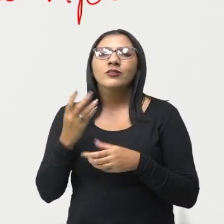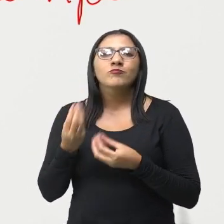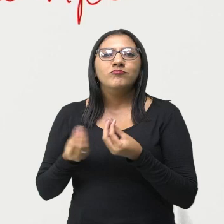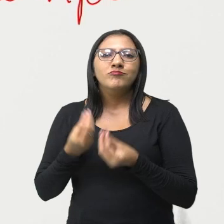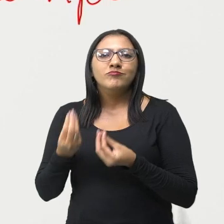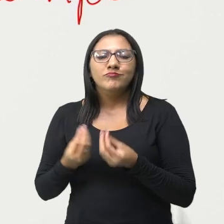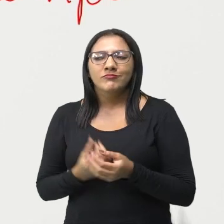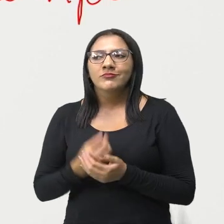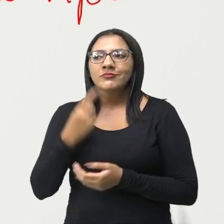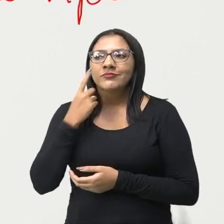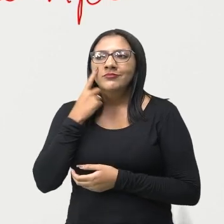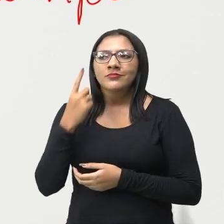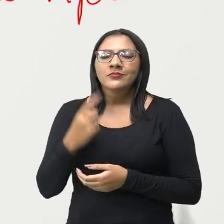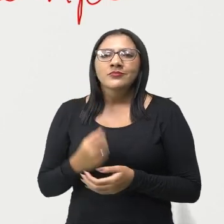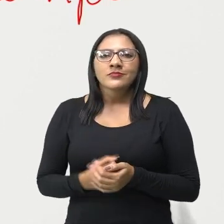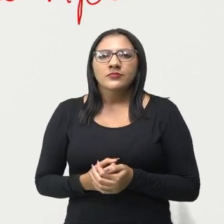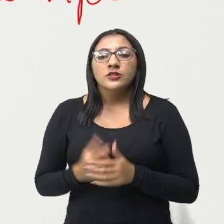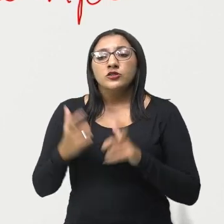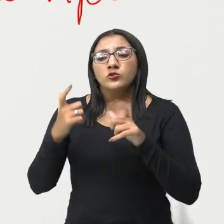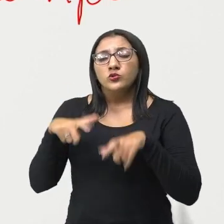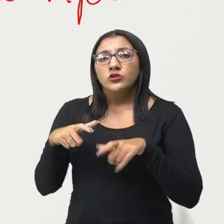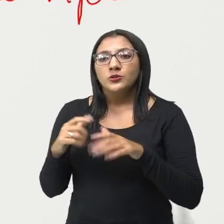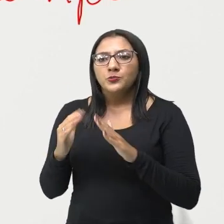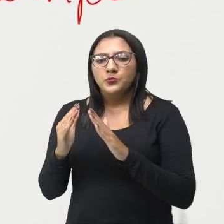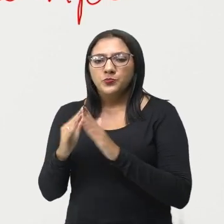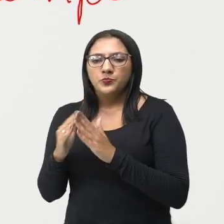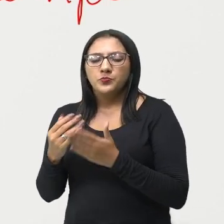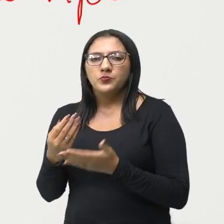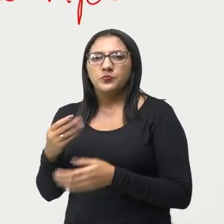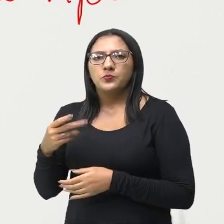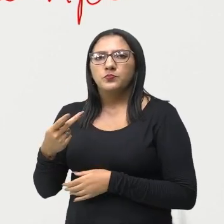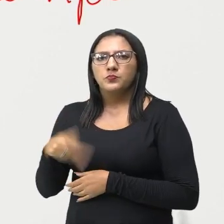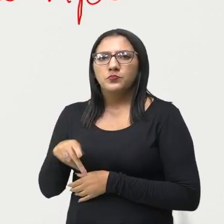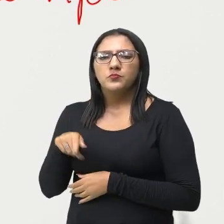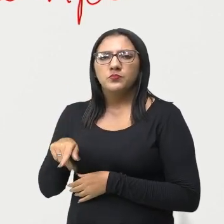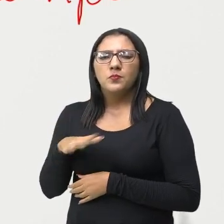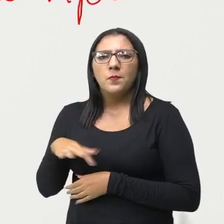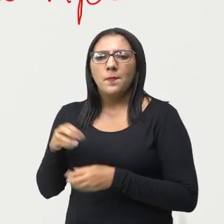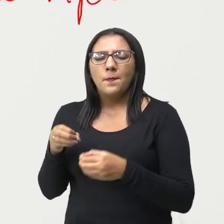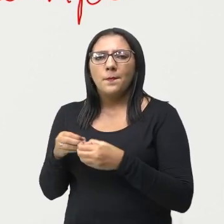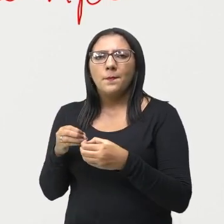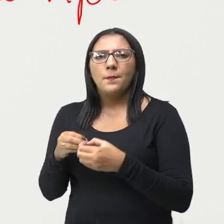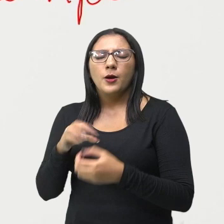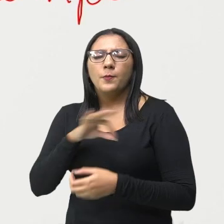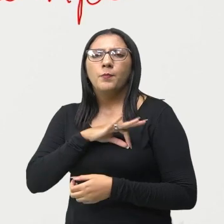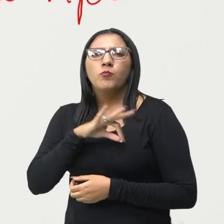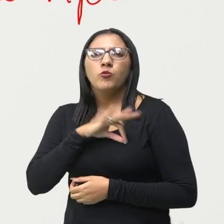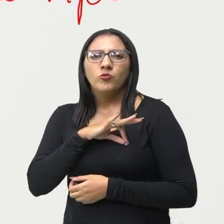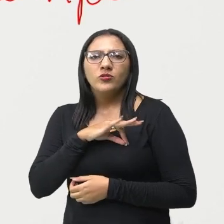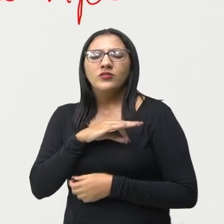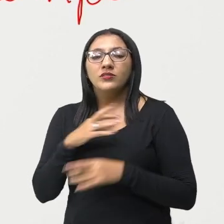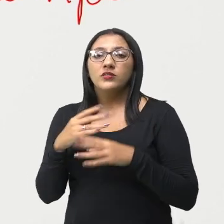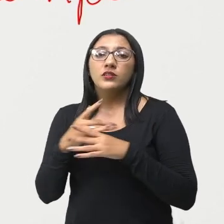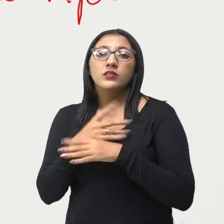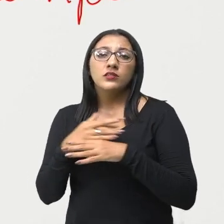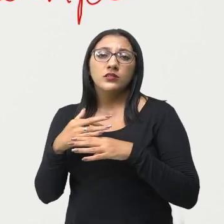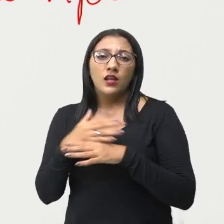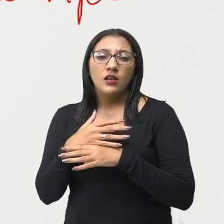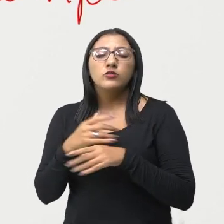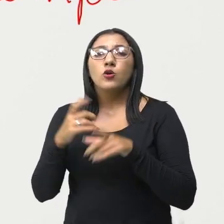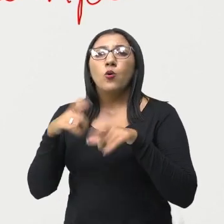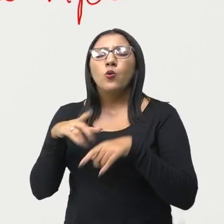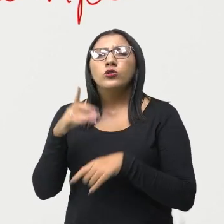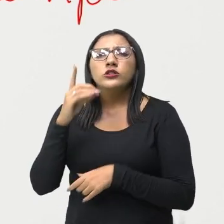estabelecidas. Olha só, ocorreu em uma delegacia, certo? Em uma delegacia de polícia em Henan, no sábado.